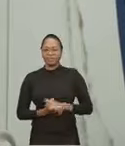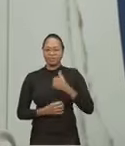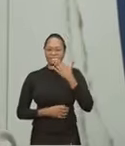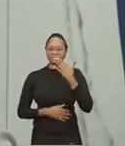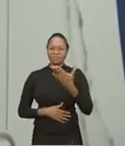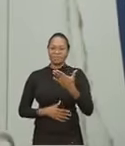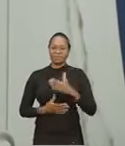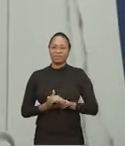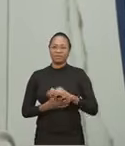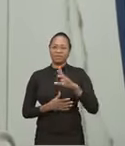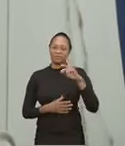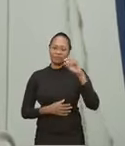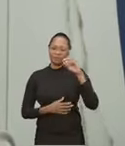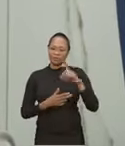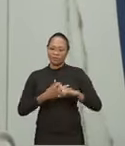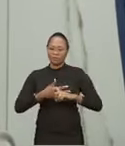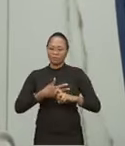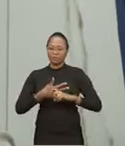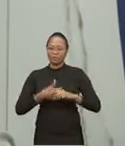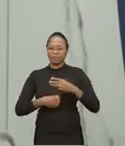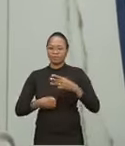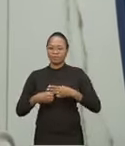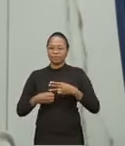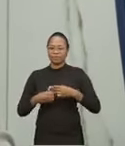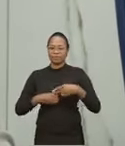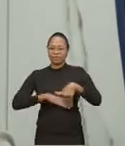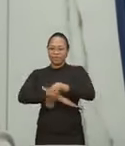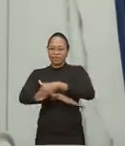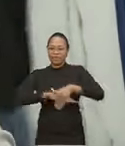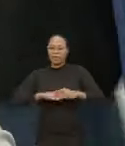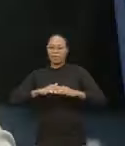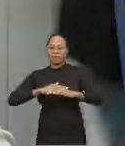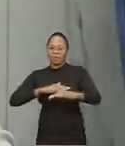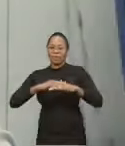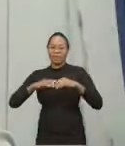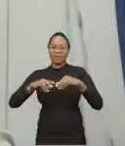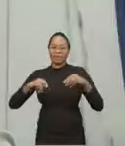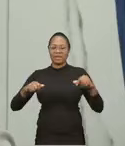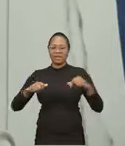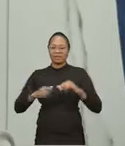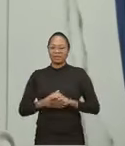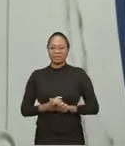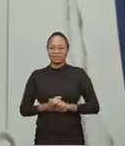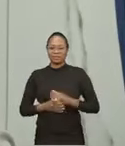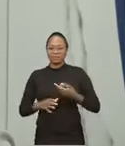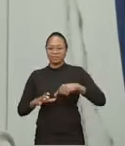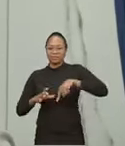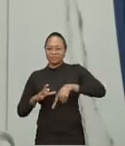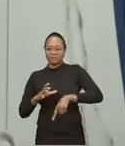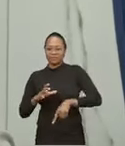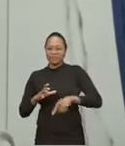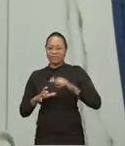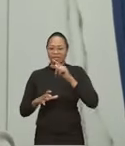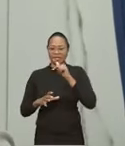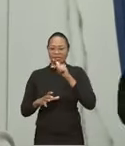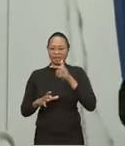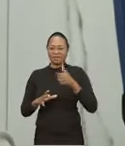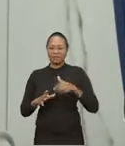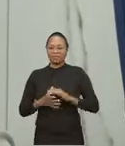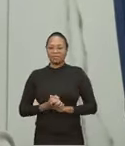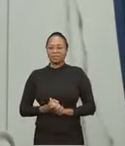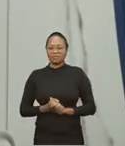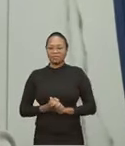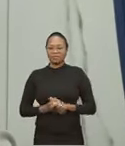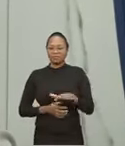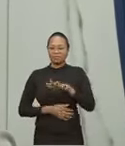indica ao chefe do Poder Executivo Municipal a pavimentação asfáltica e construção de rede de drenagem de águas fluviais nas ruas